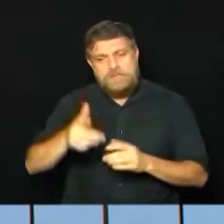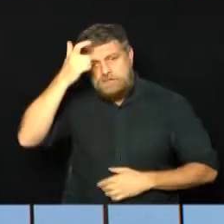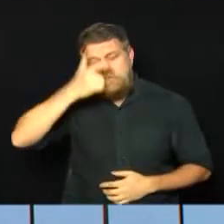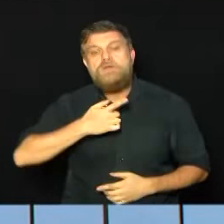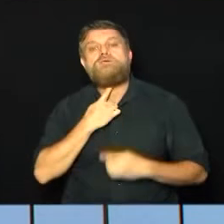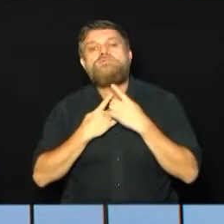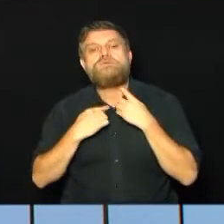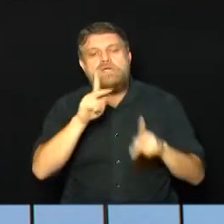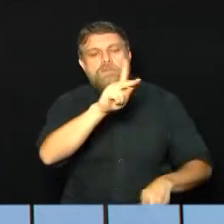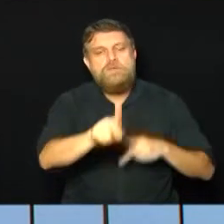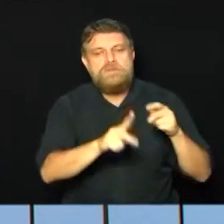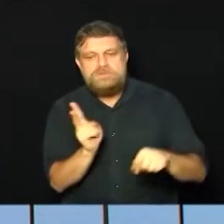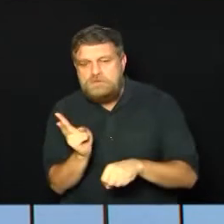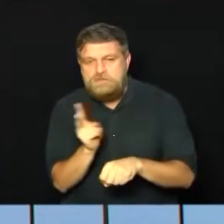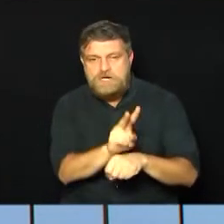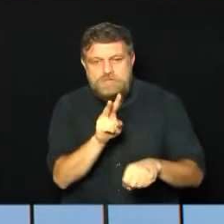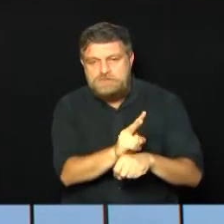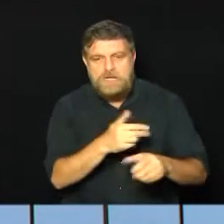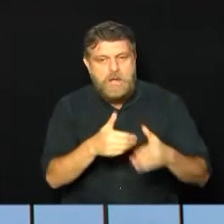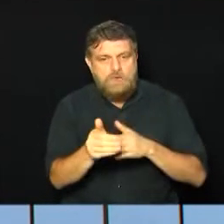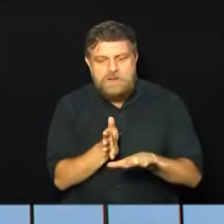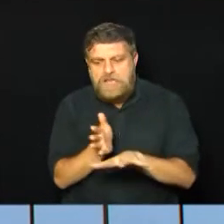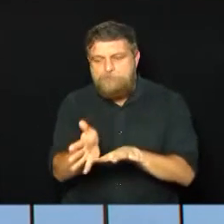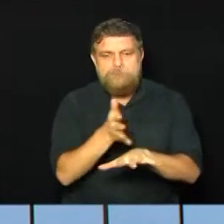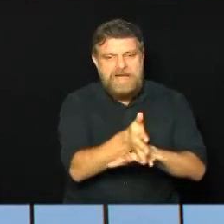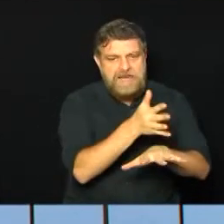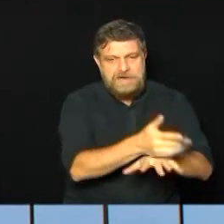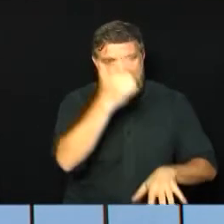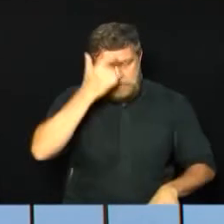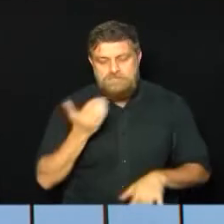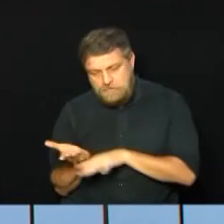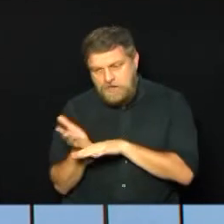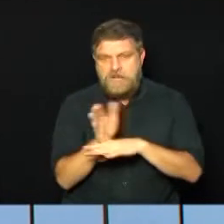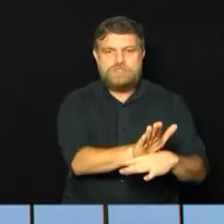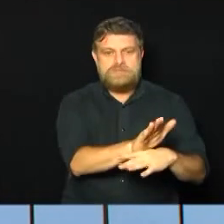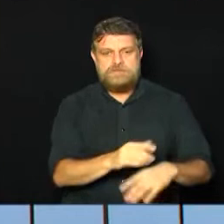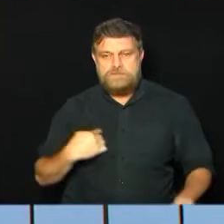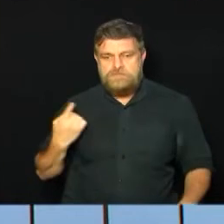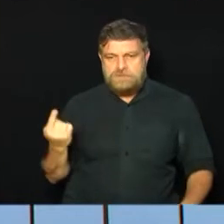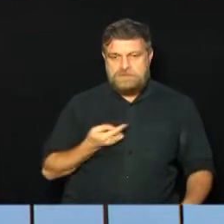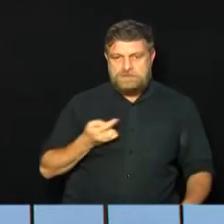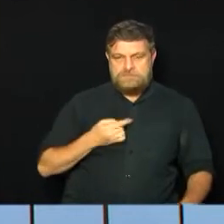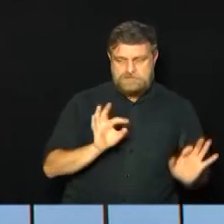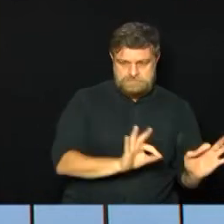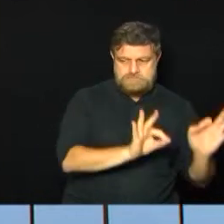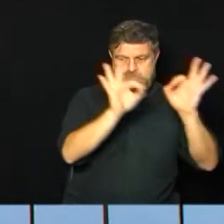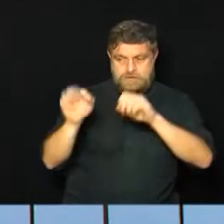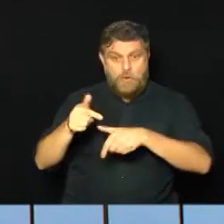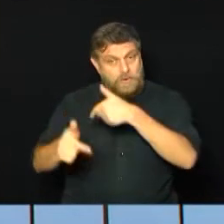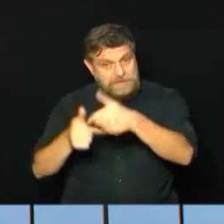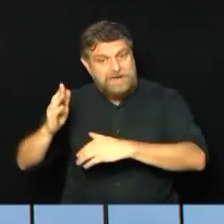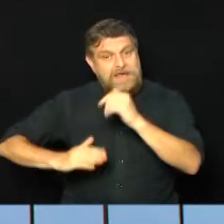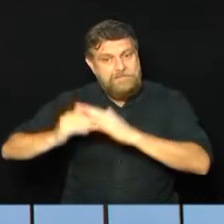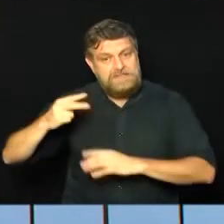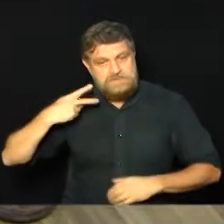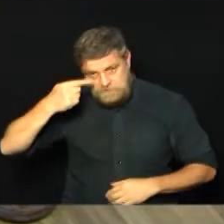ajudar o cidadão em todas as frentes que forem necessárias. E a gente vai continuar acompanhando o trabalho do vereador Paulo Gaspar e